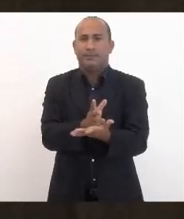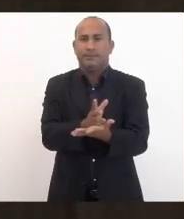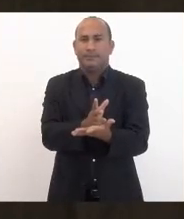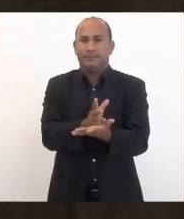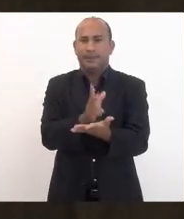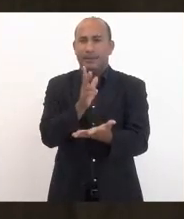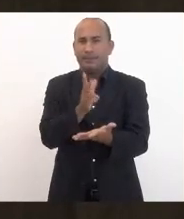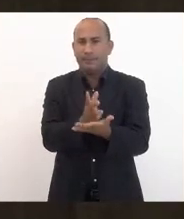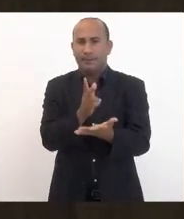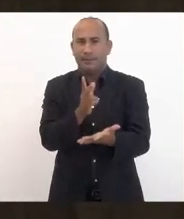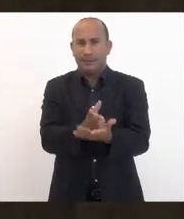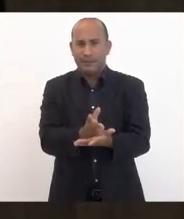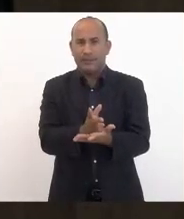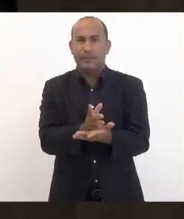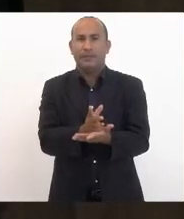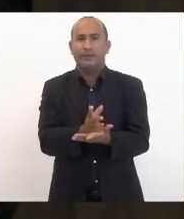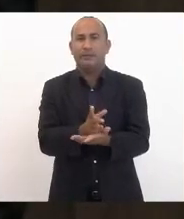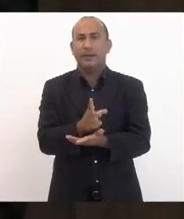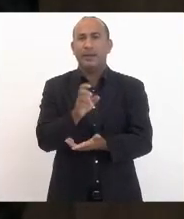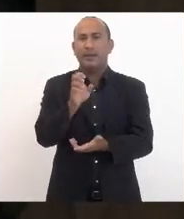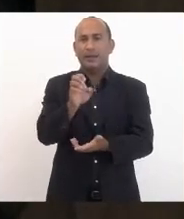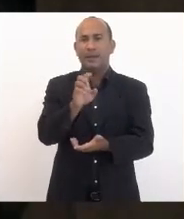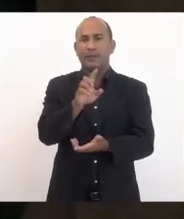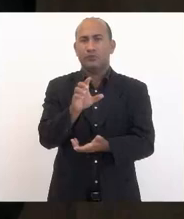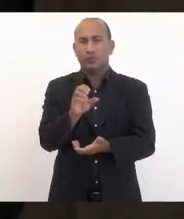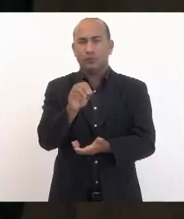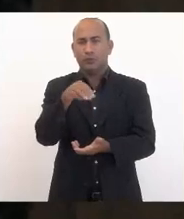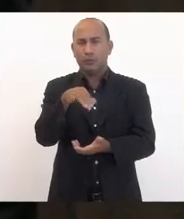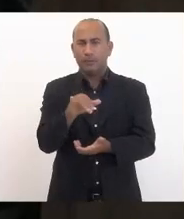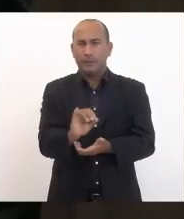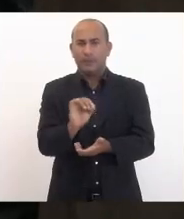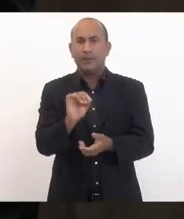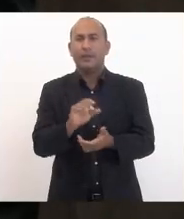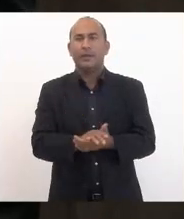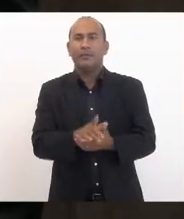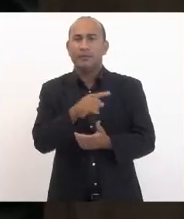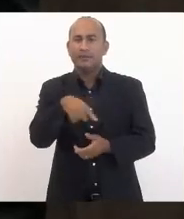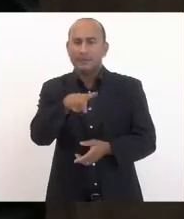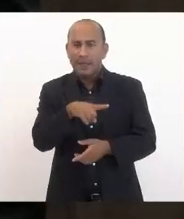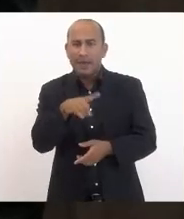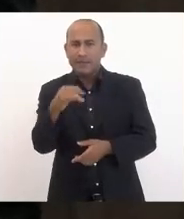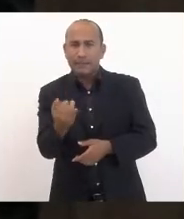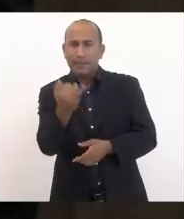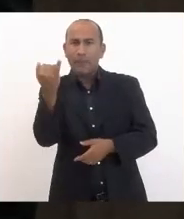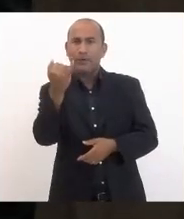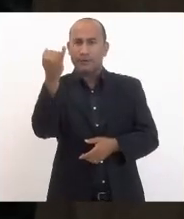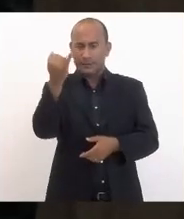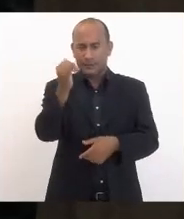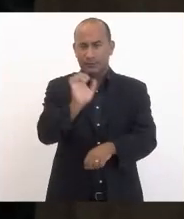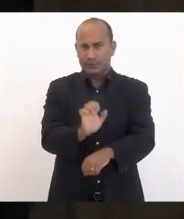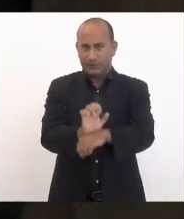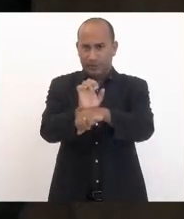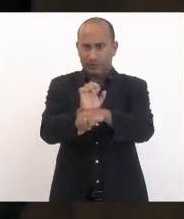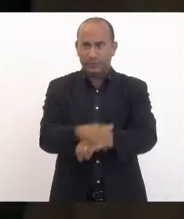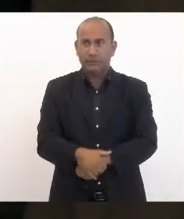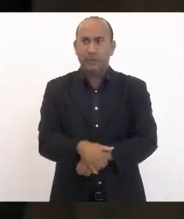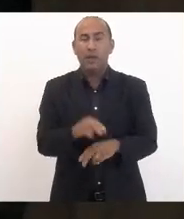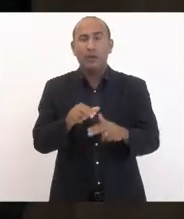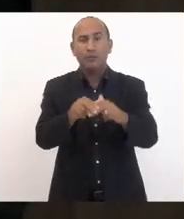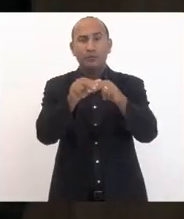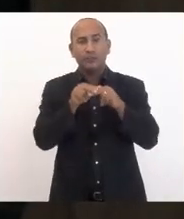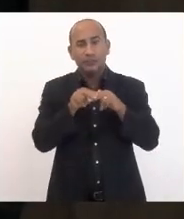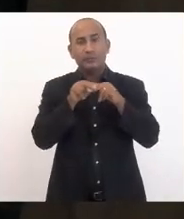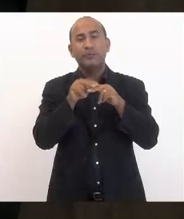a mesma isonomia, fazendo a isonomia com essa categoria. Vocês são muito importantes para o Estado. E é por isso